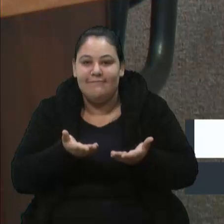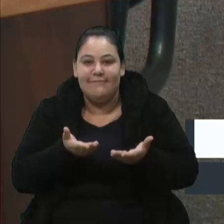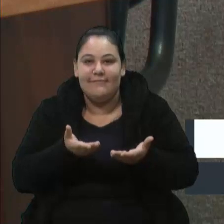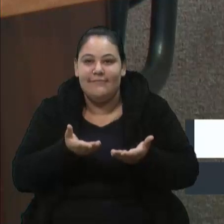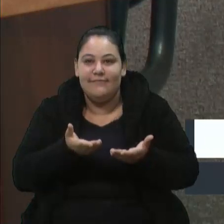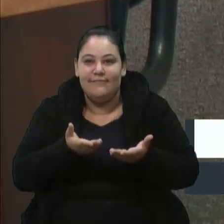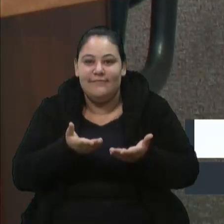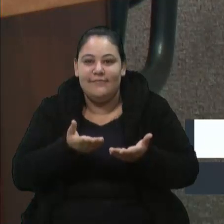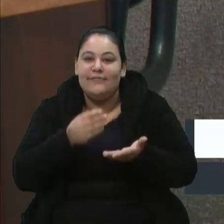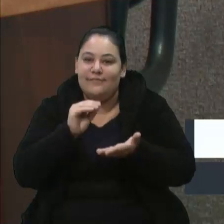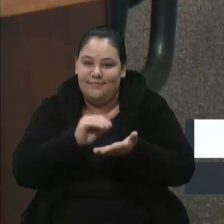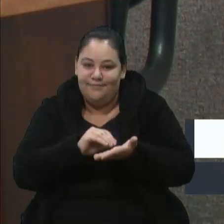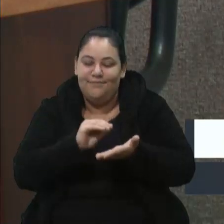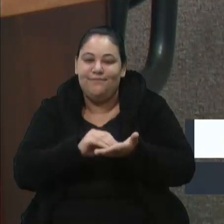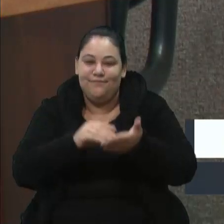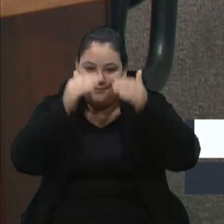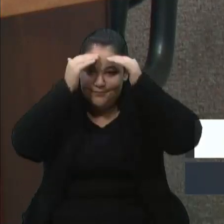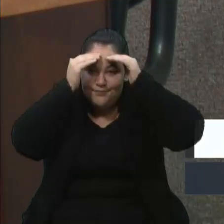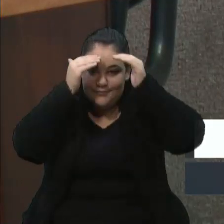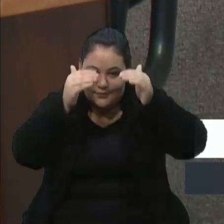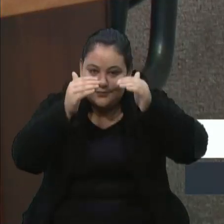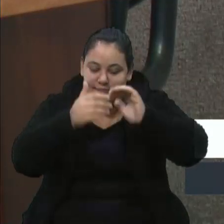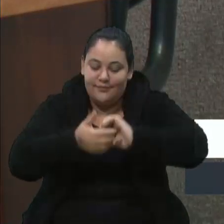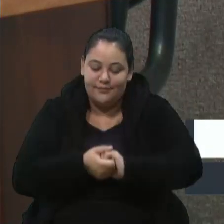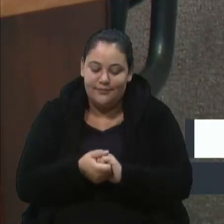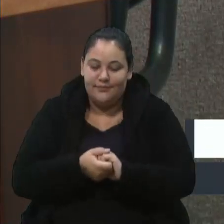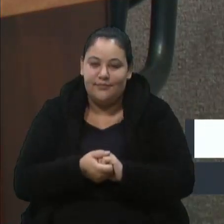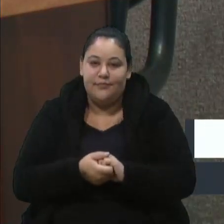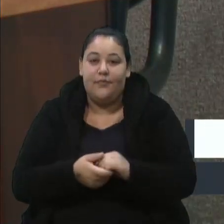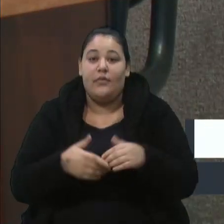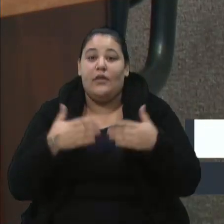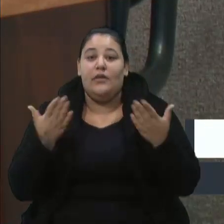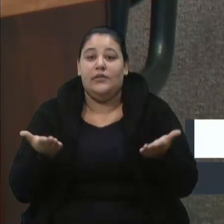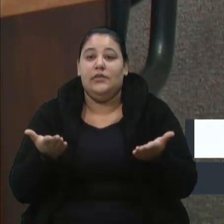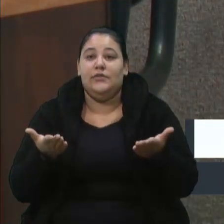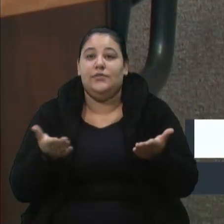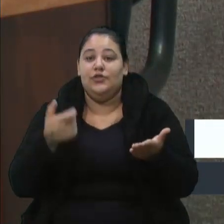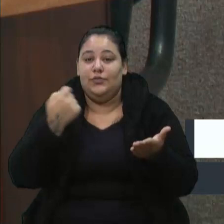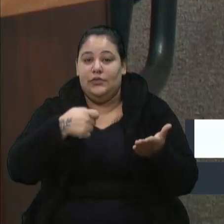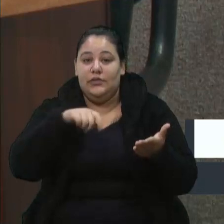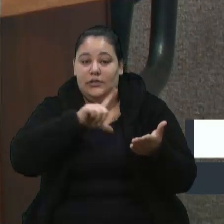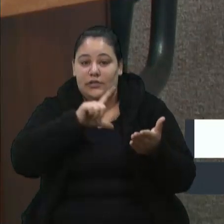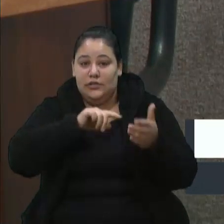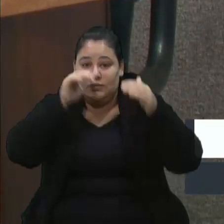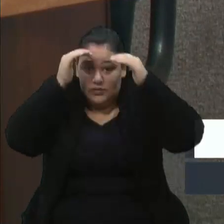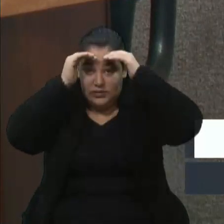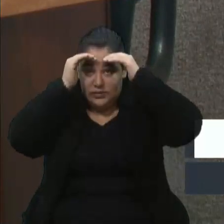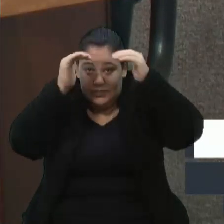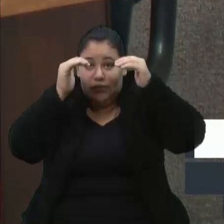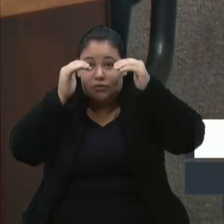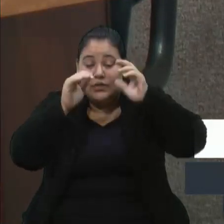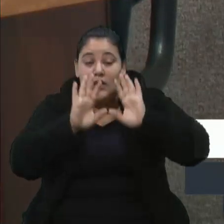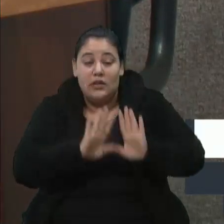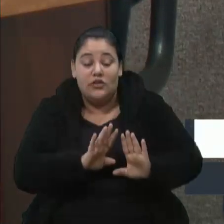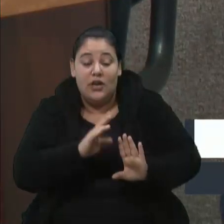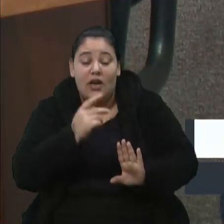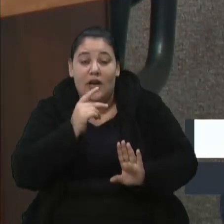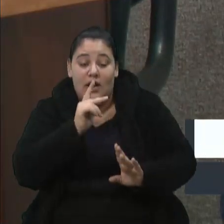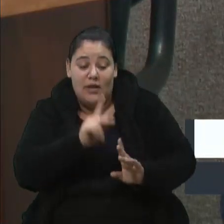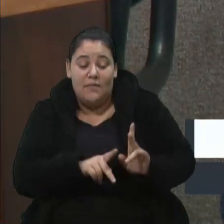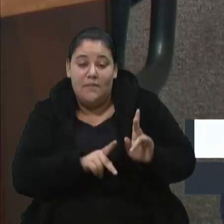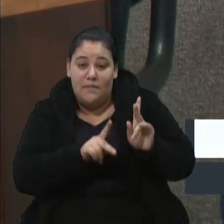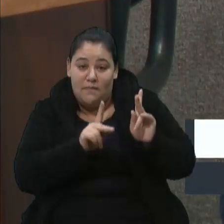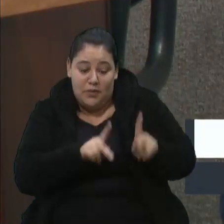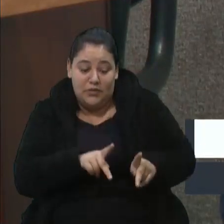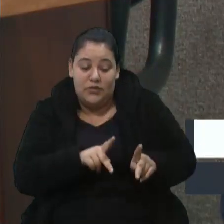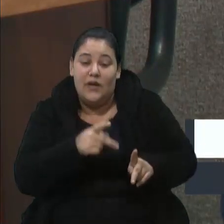foi desrespeitado muita coisa. Então, assim, a gente tem que ter o respeito, deixar as pessoas falar. É um momento, eu acho que foi